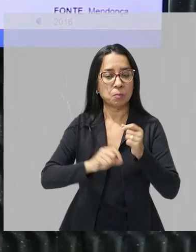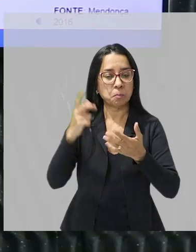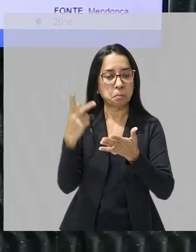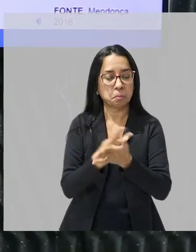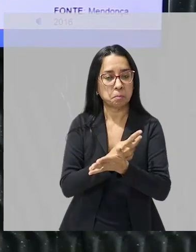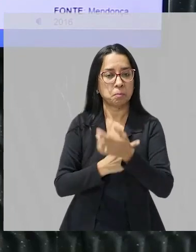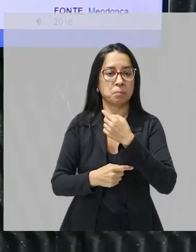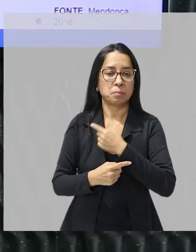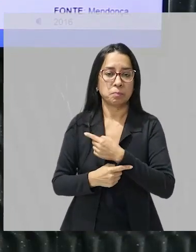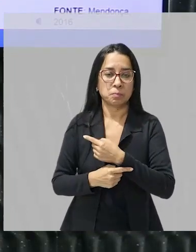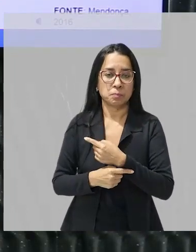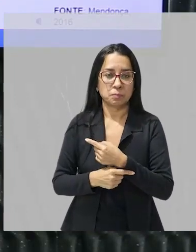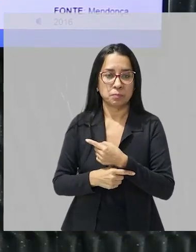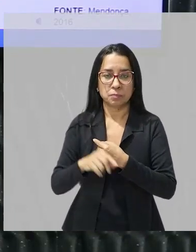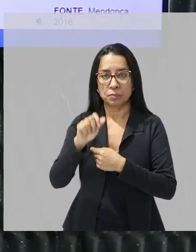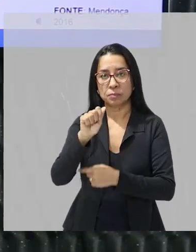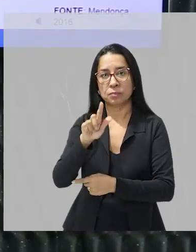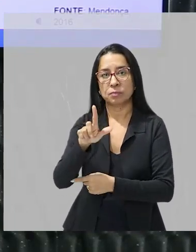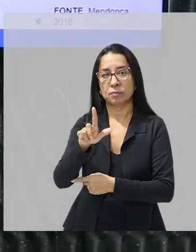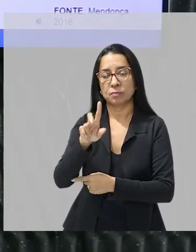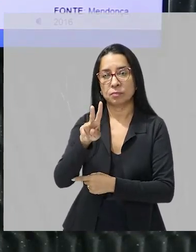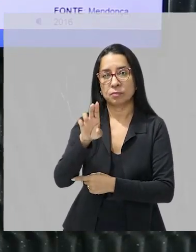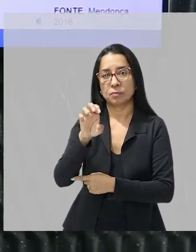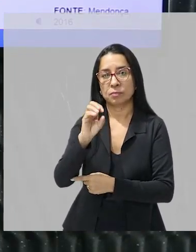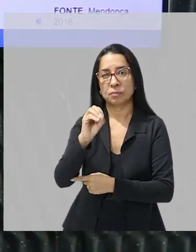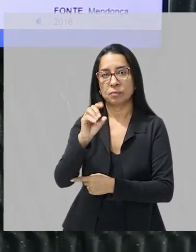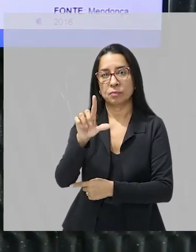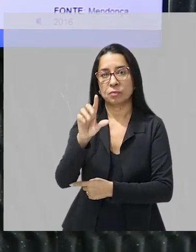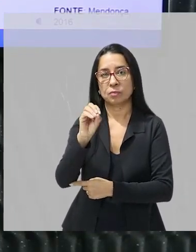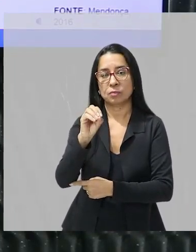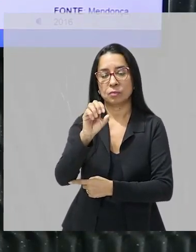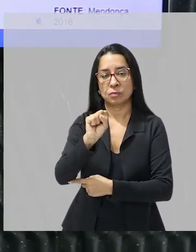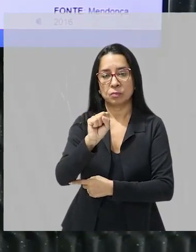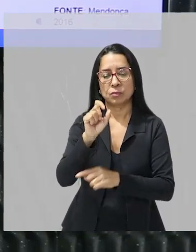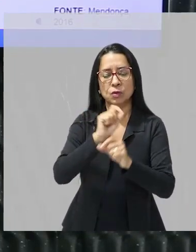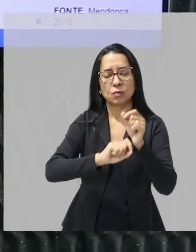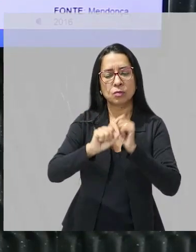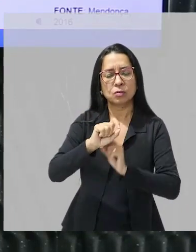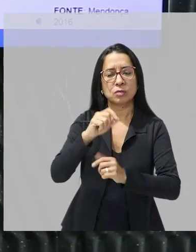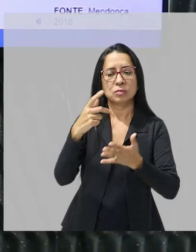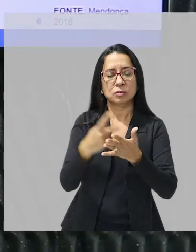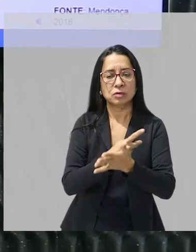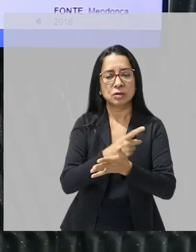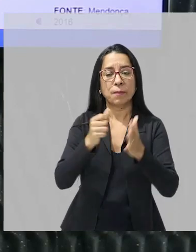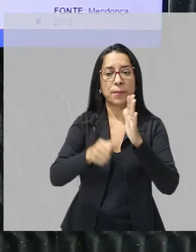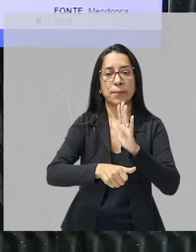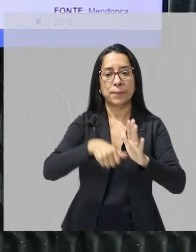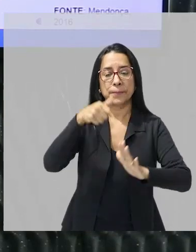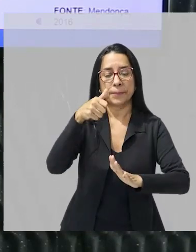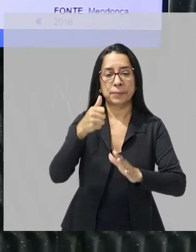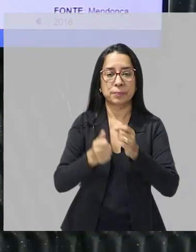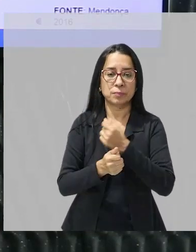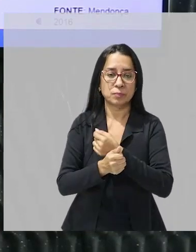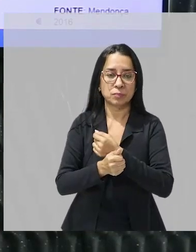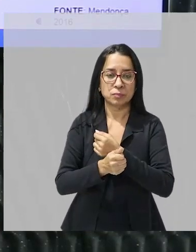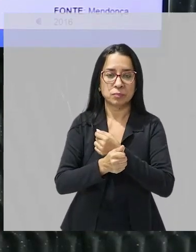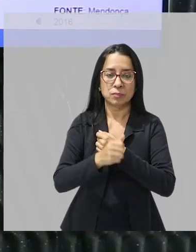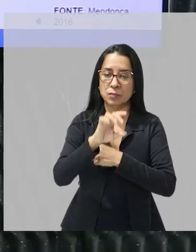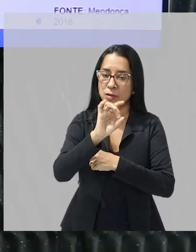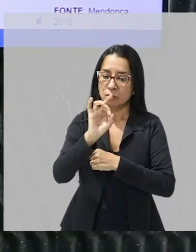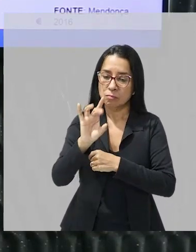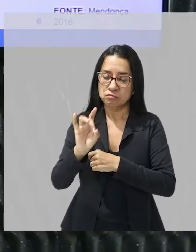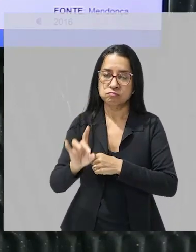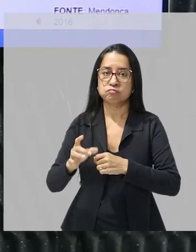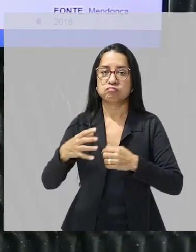aqui, gente, lá nos alvéolos, quando o ar ele chega, o que vai acontecer nos alvéolos? Primeira coisa, cada pulmão ele tem cerca